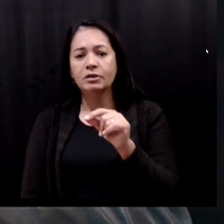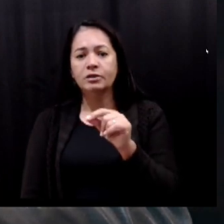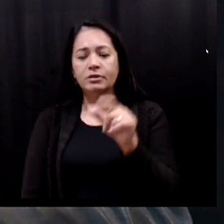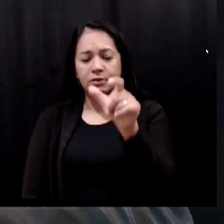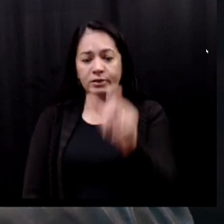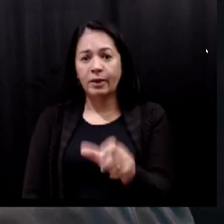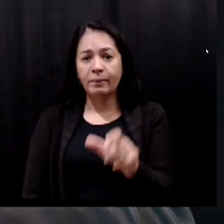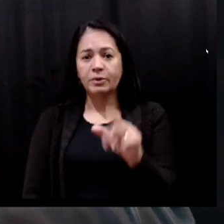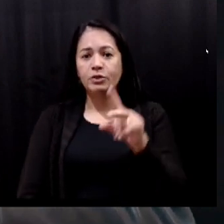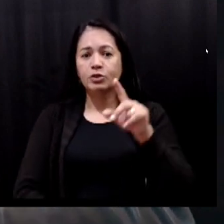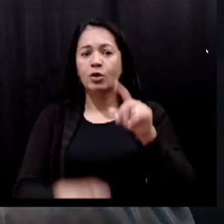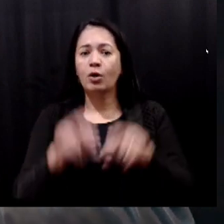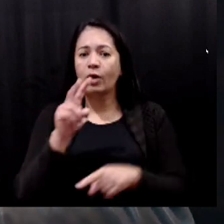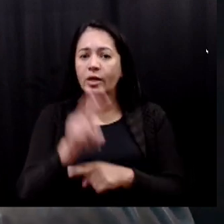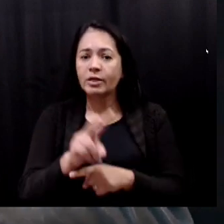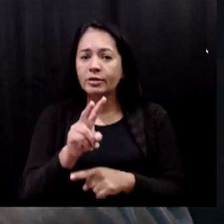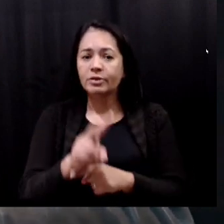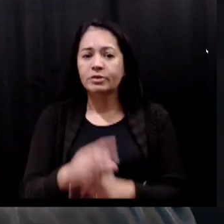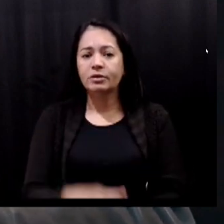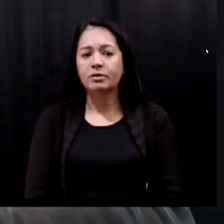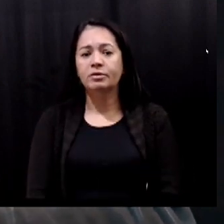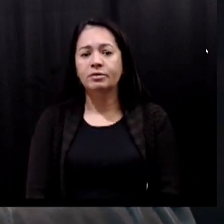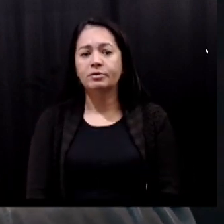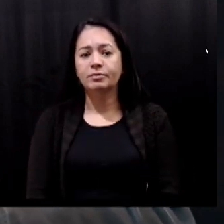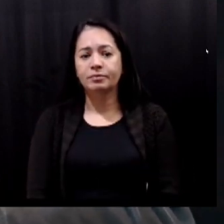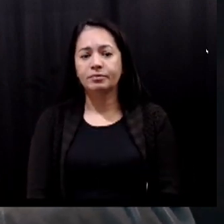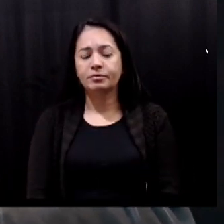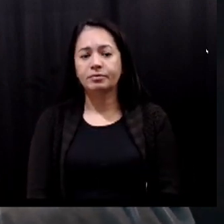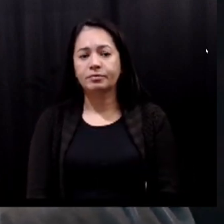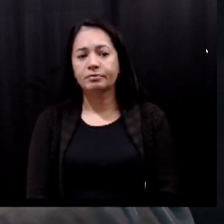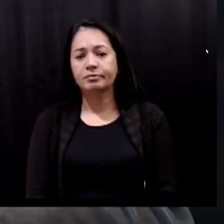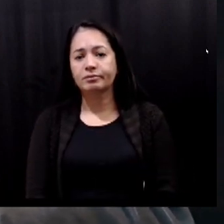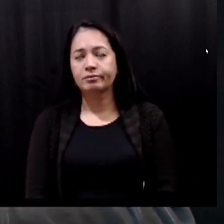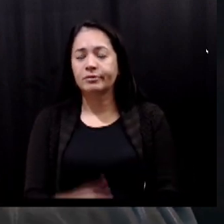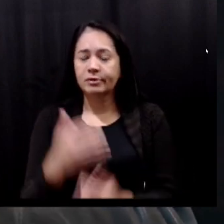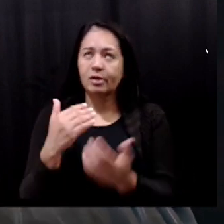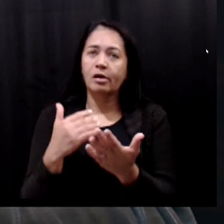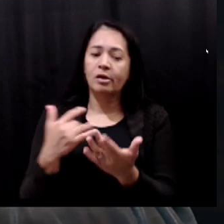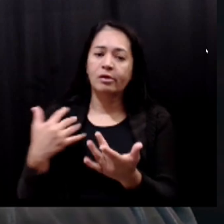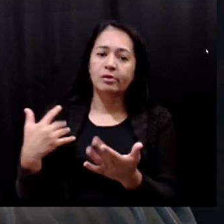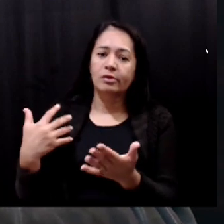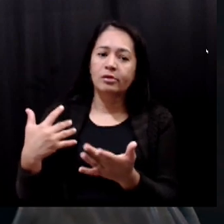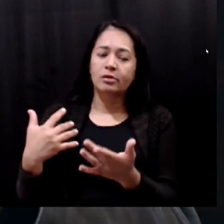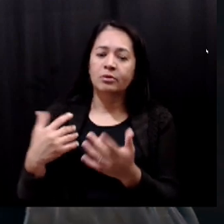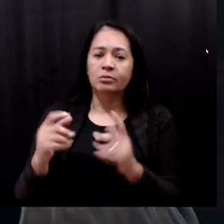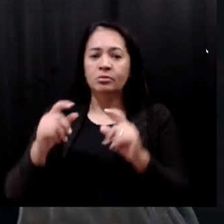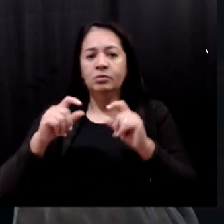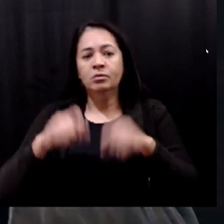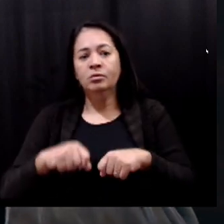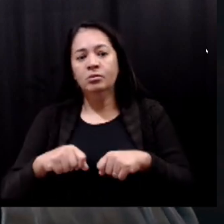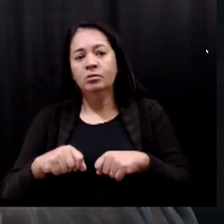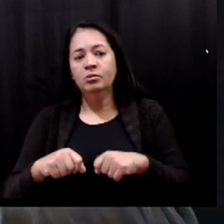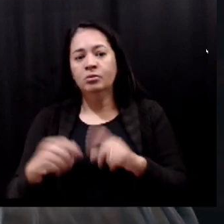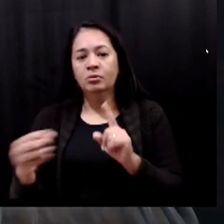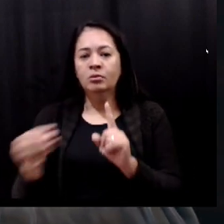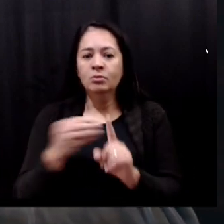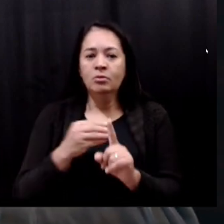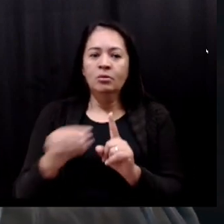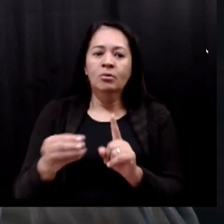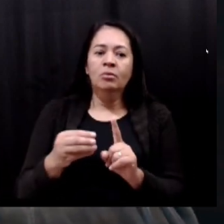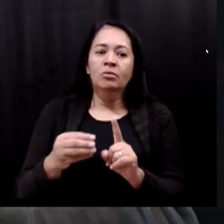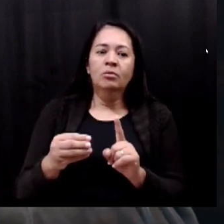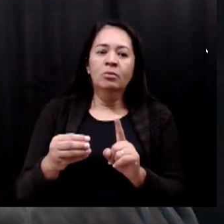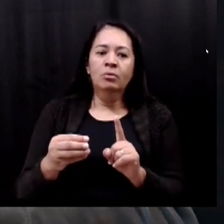né? E aí valem desde das condições de vulnerabilidade